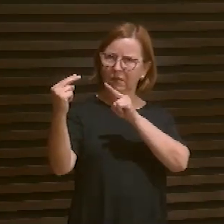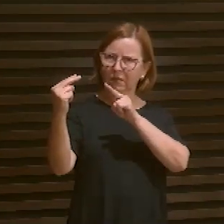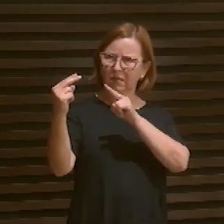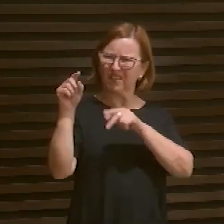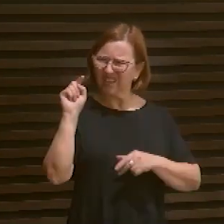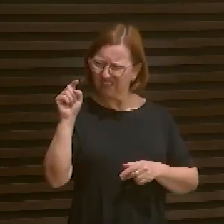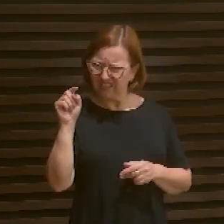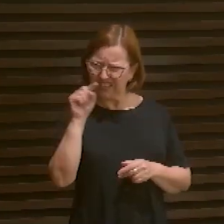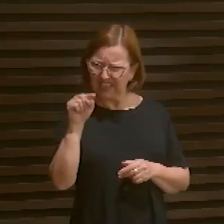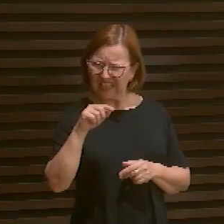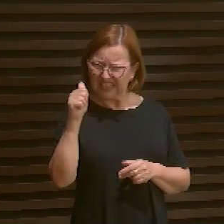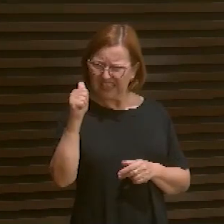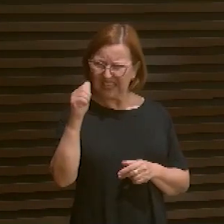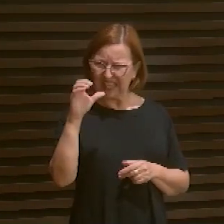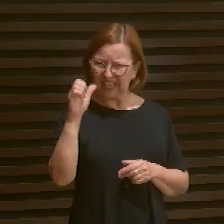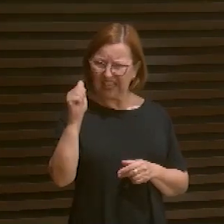você não é o Zacarias?